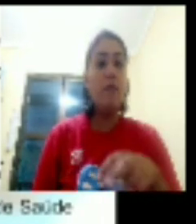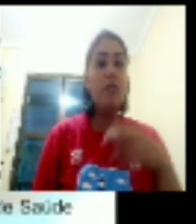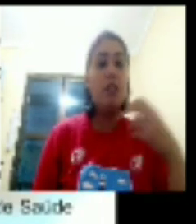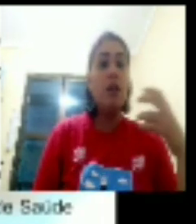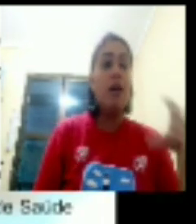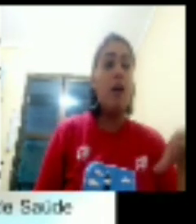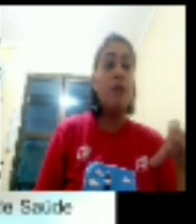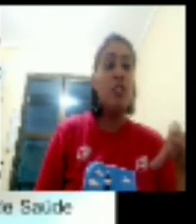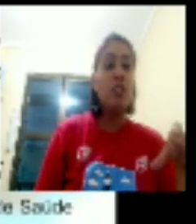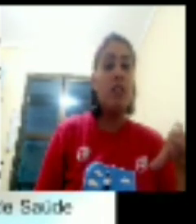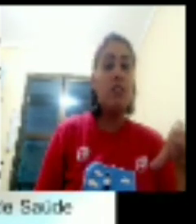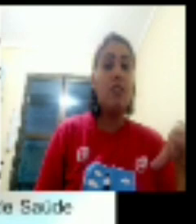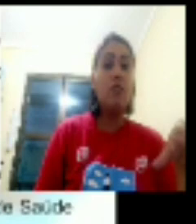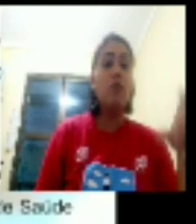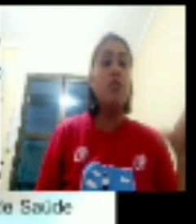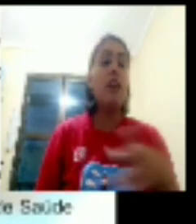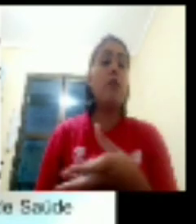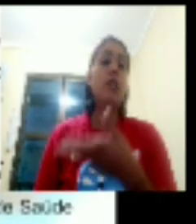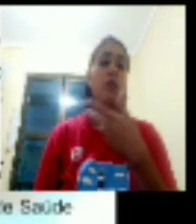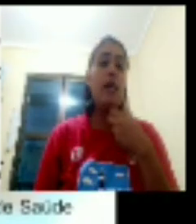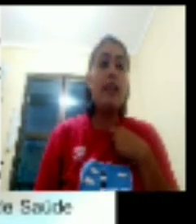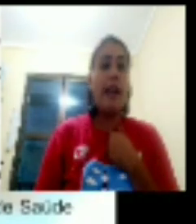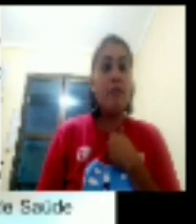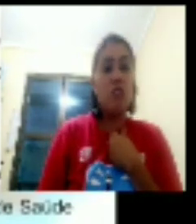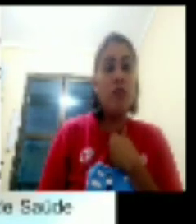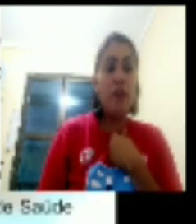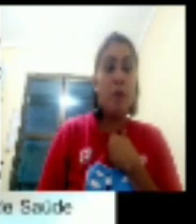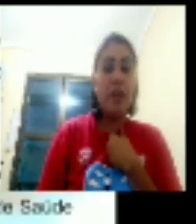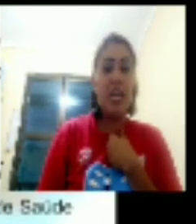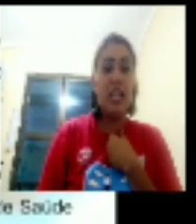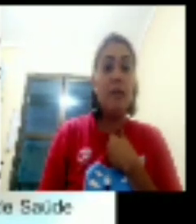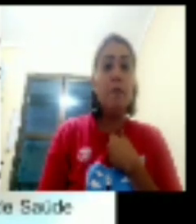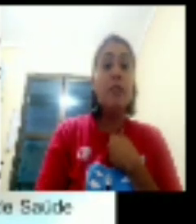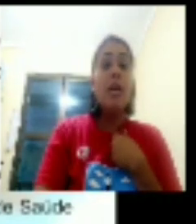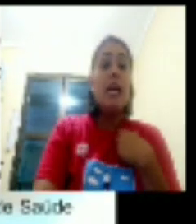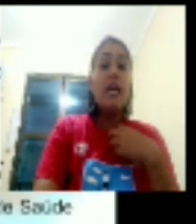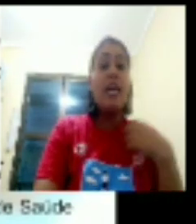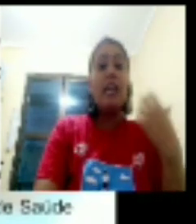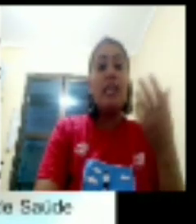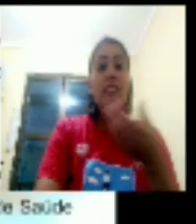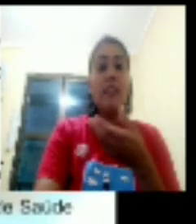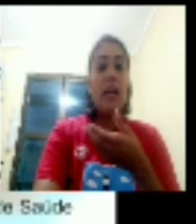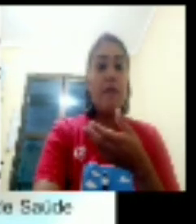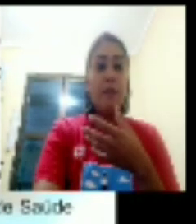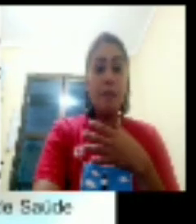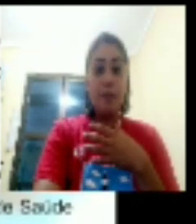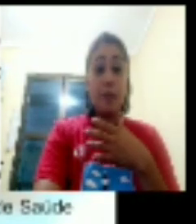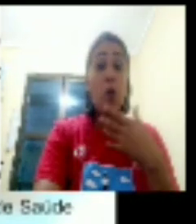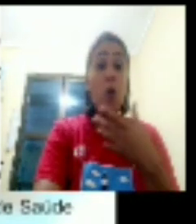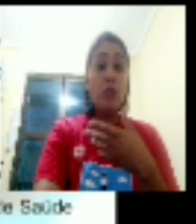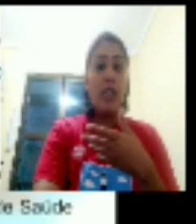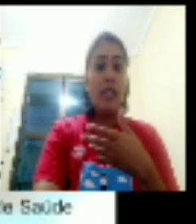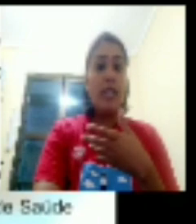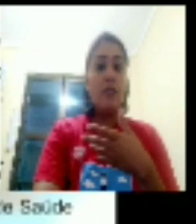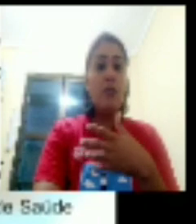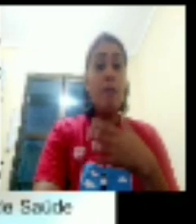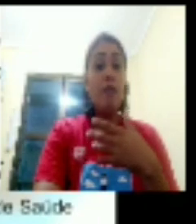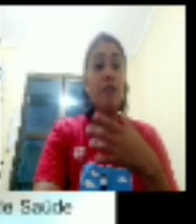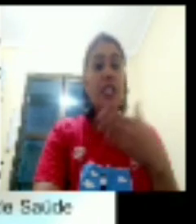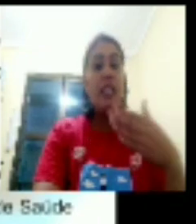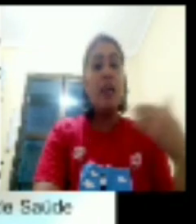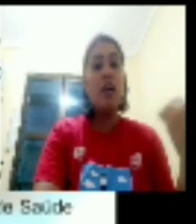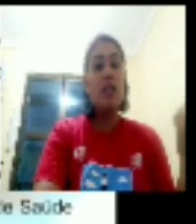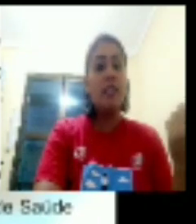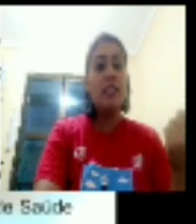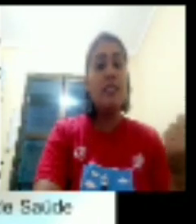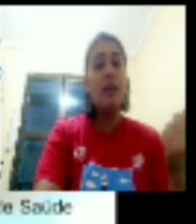do INAMPS ao Ministério da Saúde, que é quando ele absorveu para ele. E aí teve com o decreto e, por